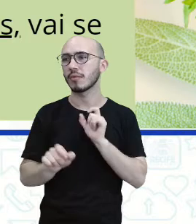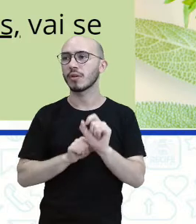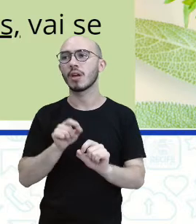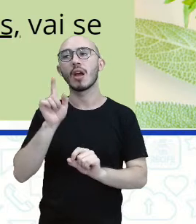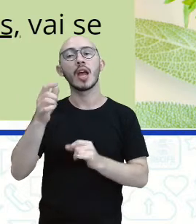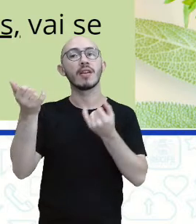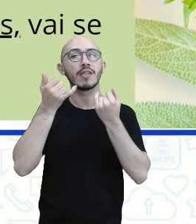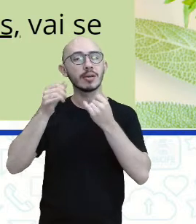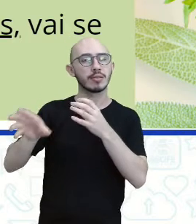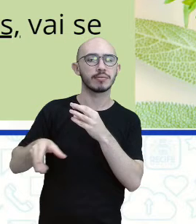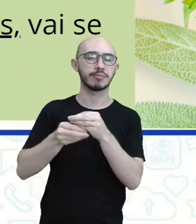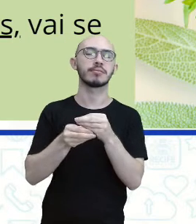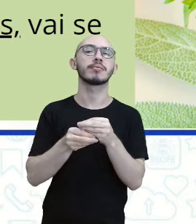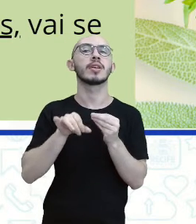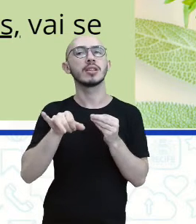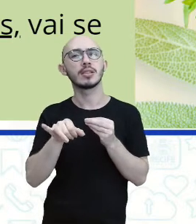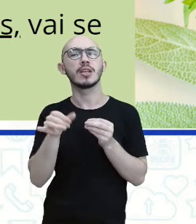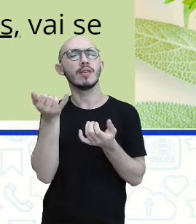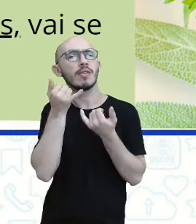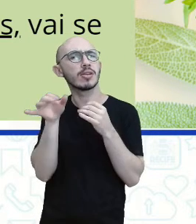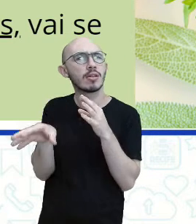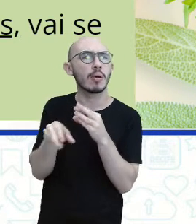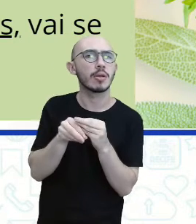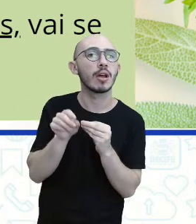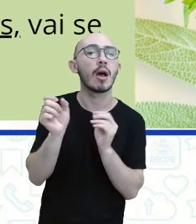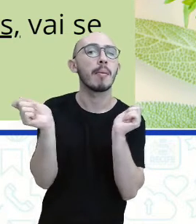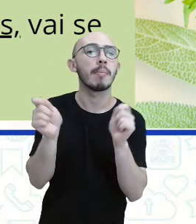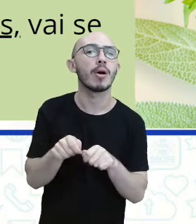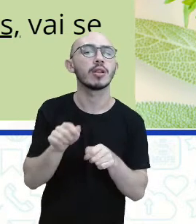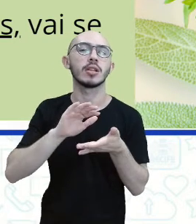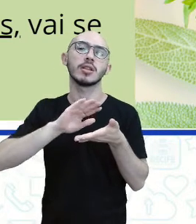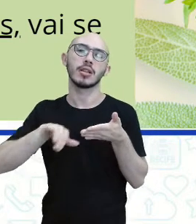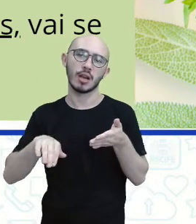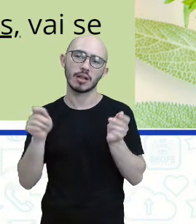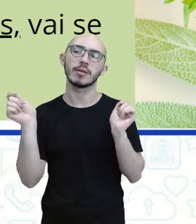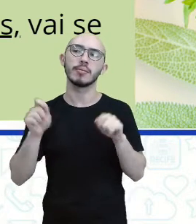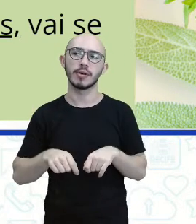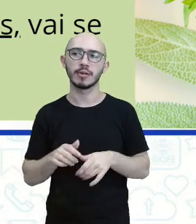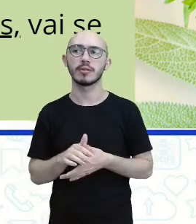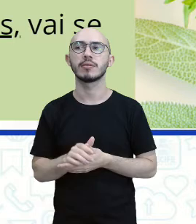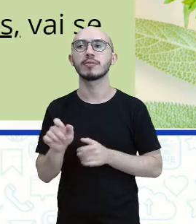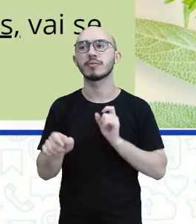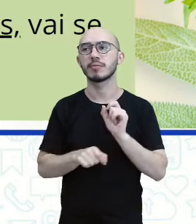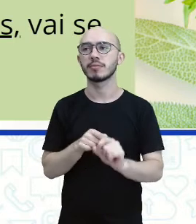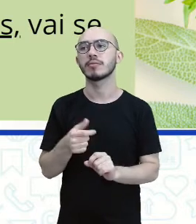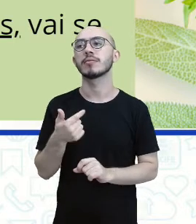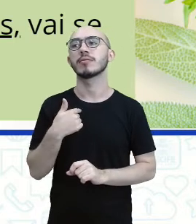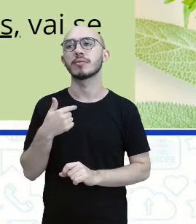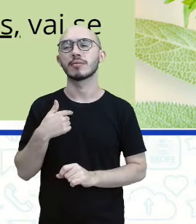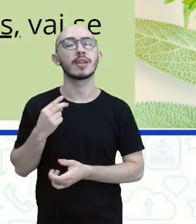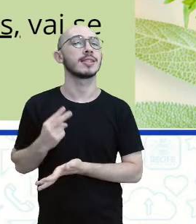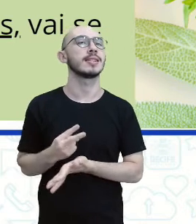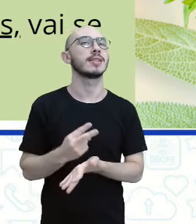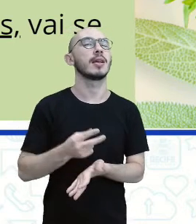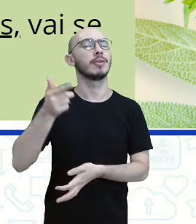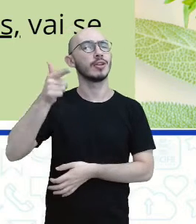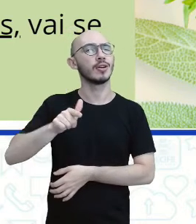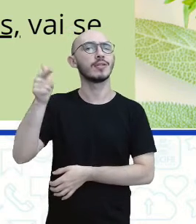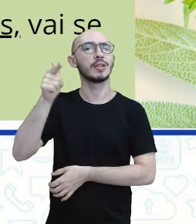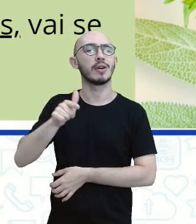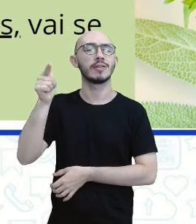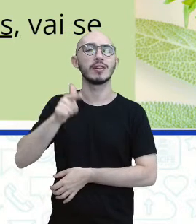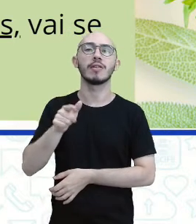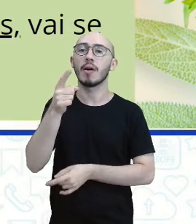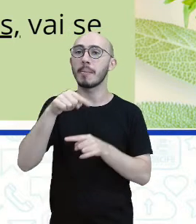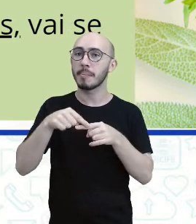informação acessória. E se é uma informação acessória, pode ser extraída. Eu estou nessa ladainha, né, gente? De repetir,